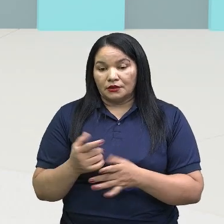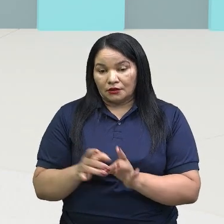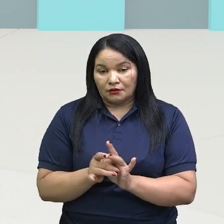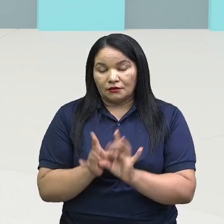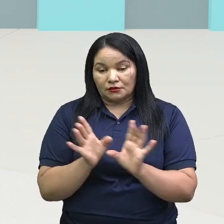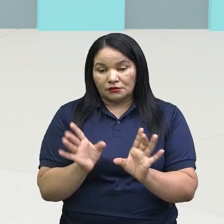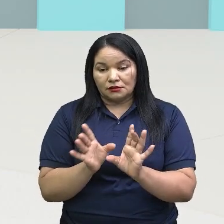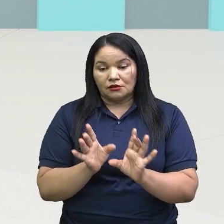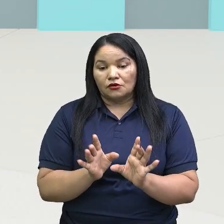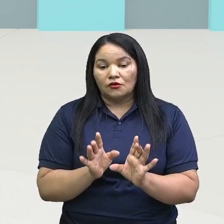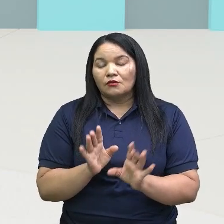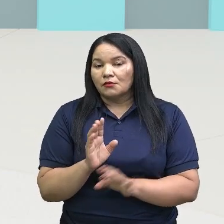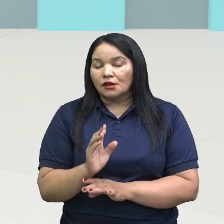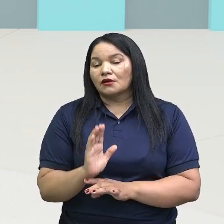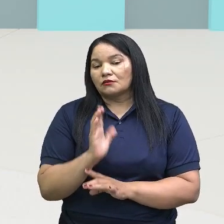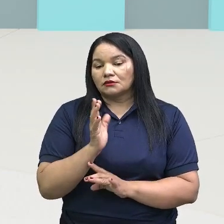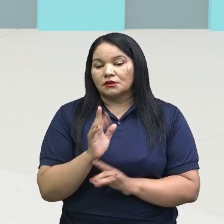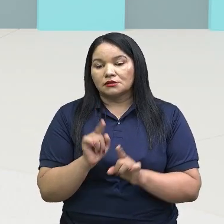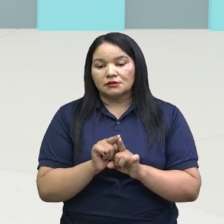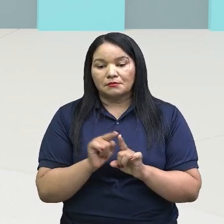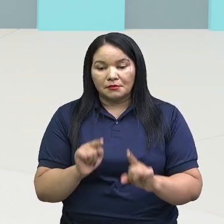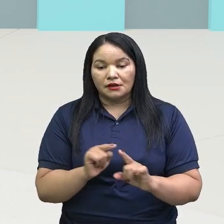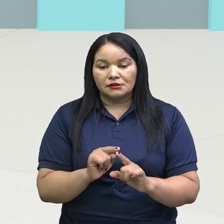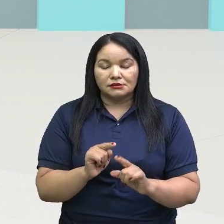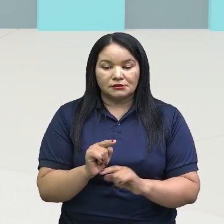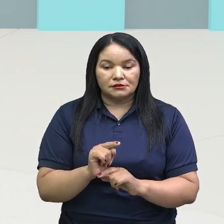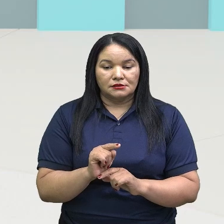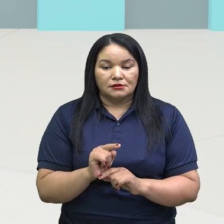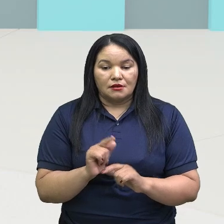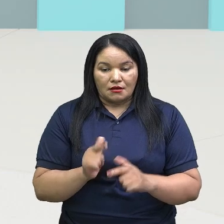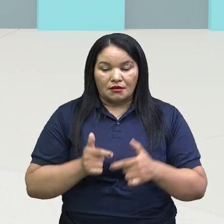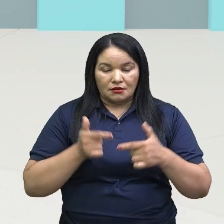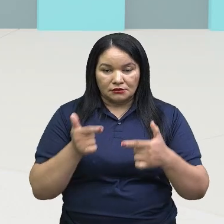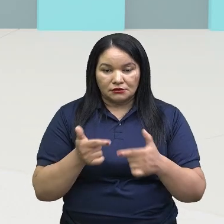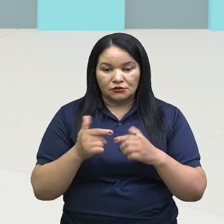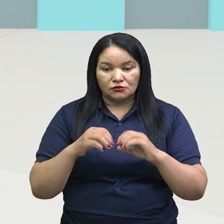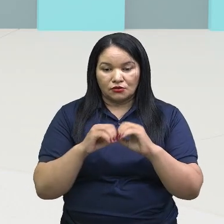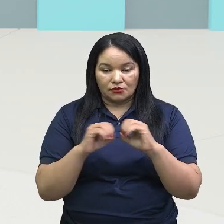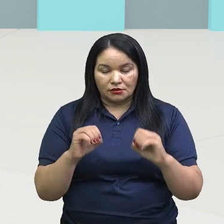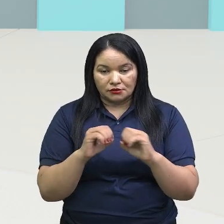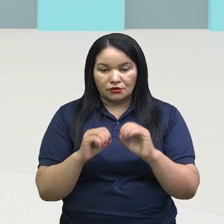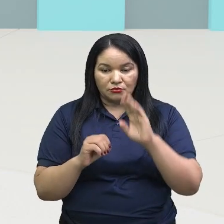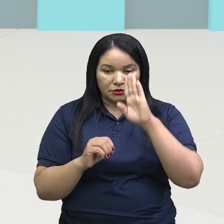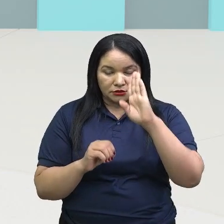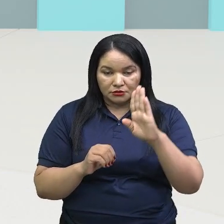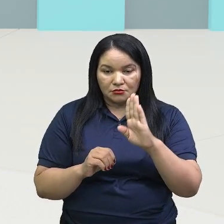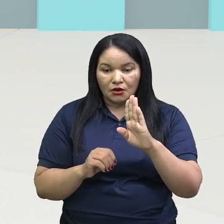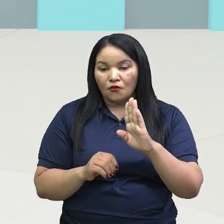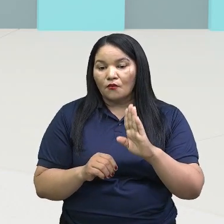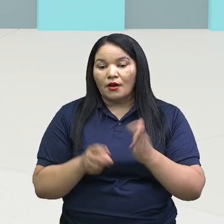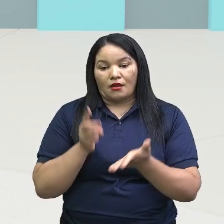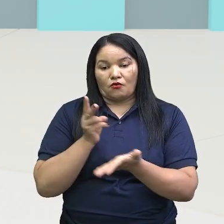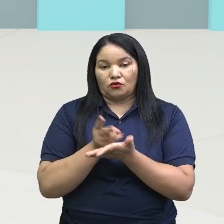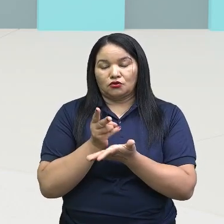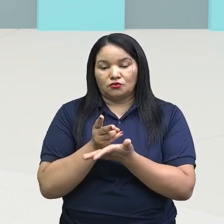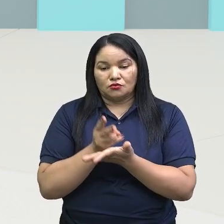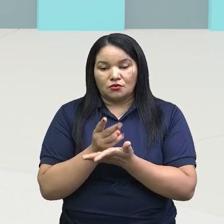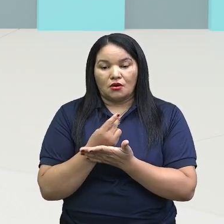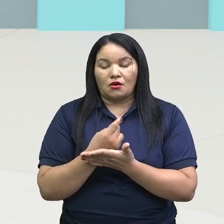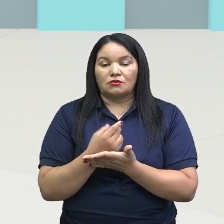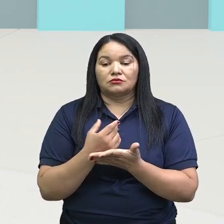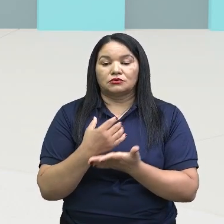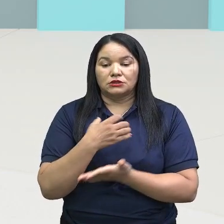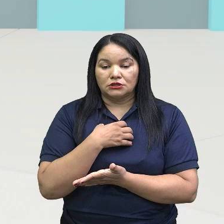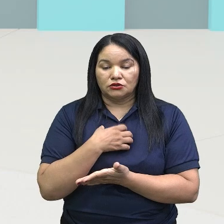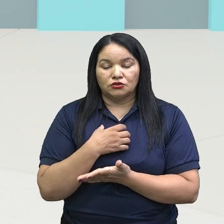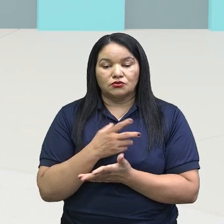aconteça, porém, a ação que está descrita na oração principal, ela vai continuar lá, daquele mesmo jeito, com aquele mesmo sentido.